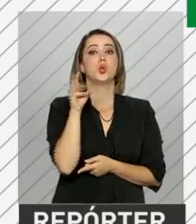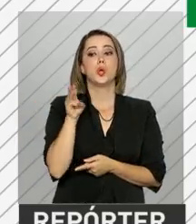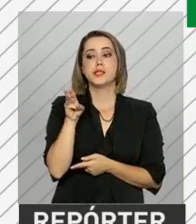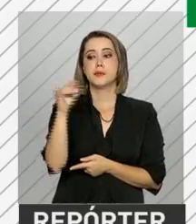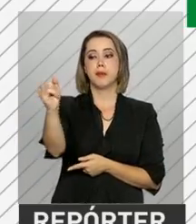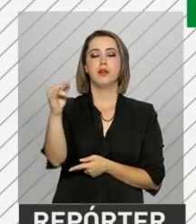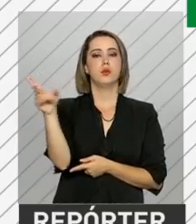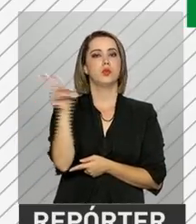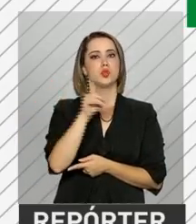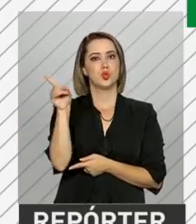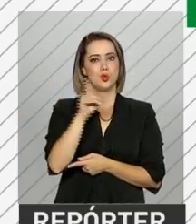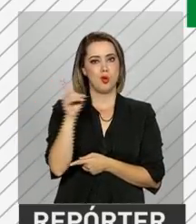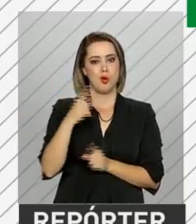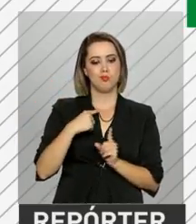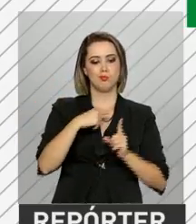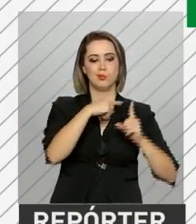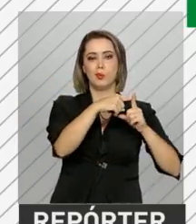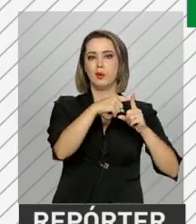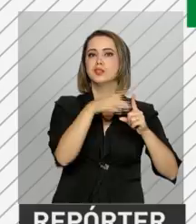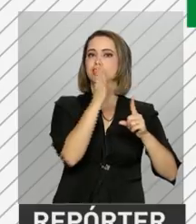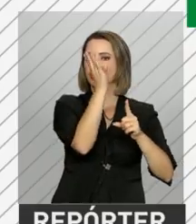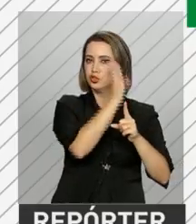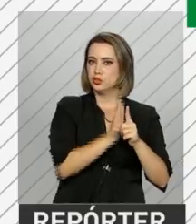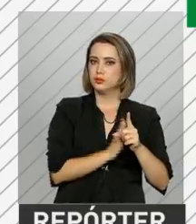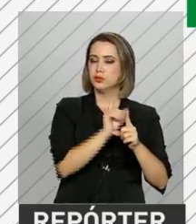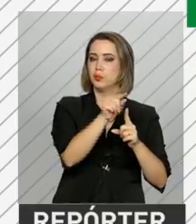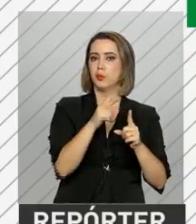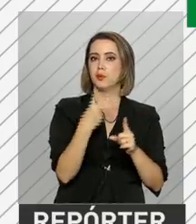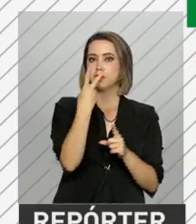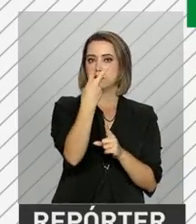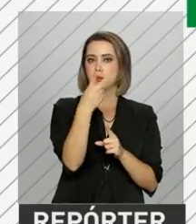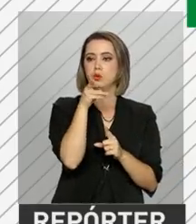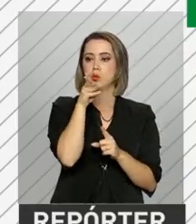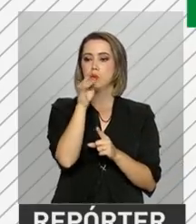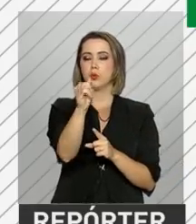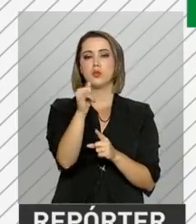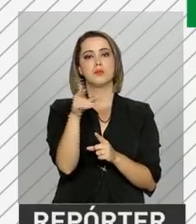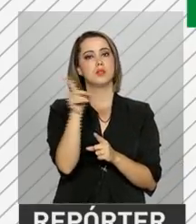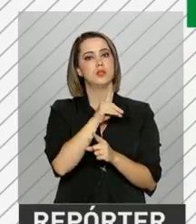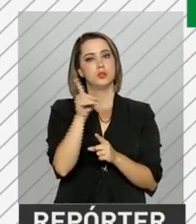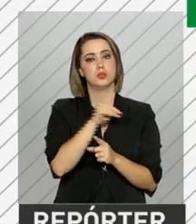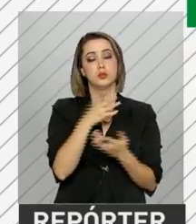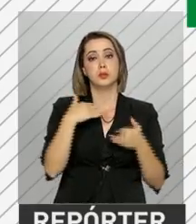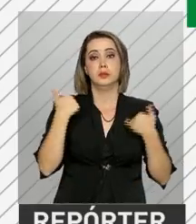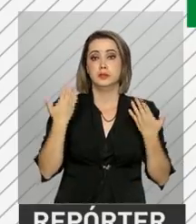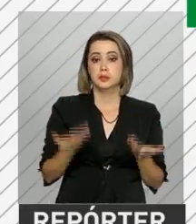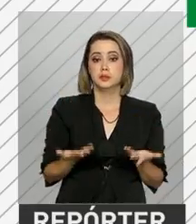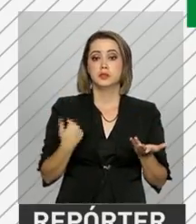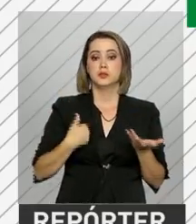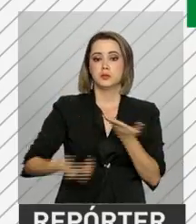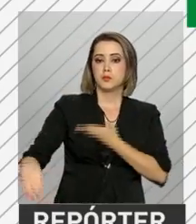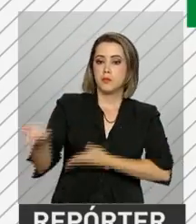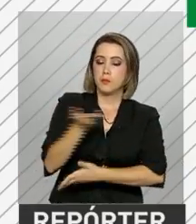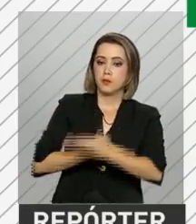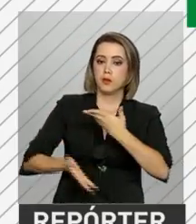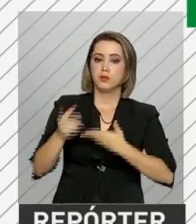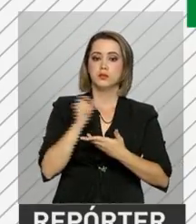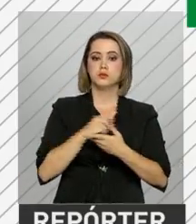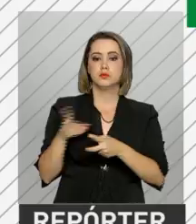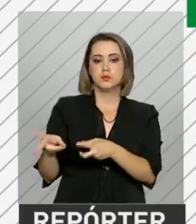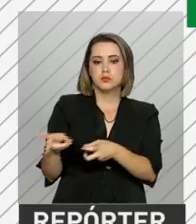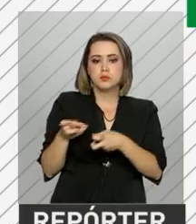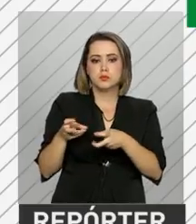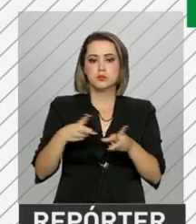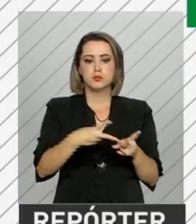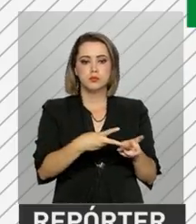US$ 2,5 bilhões, com saldo positivo para o Brasil em quase US$ 2 bilhões. Por meio de seus fundos soberanos, a